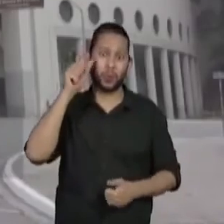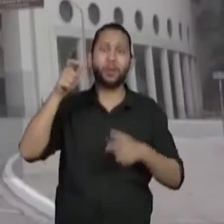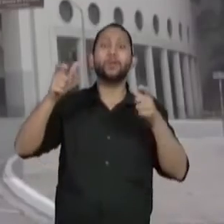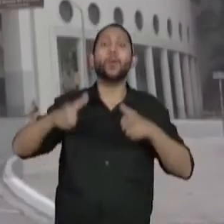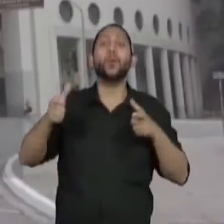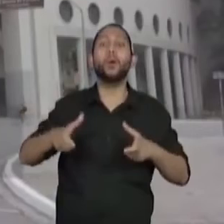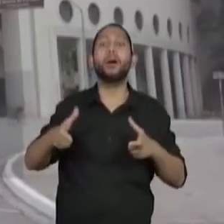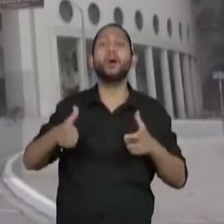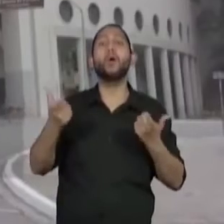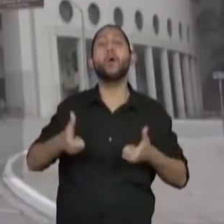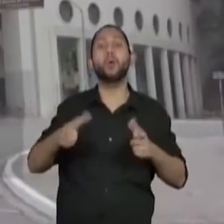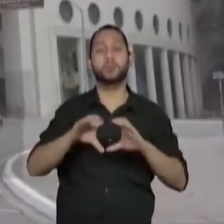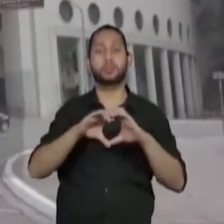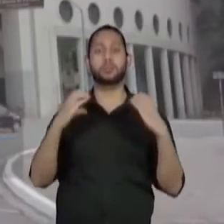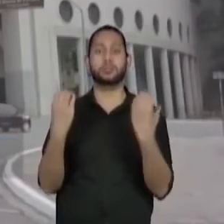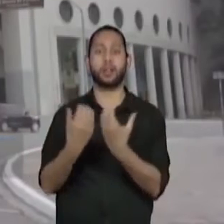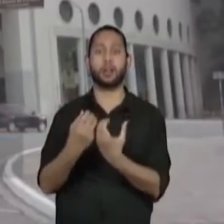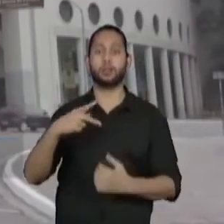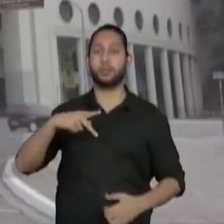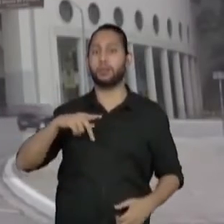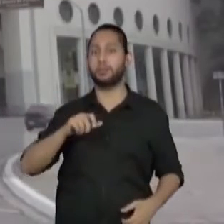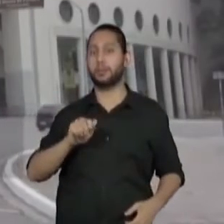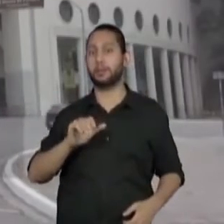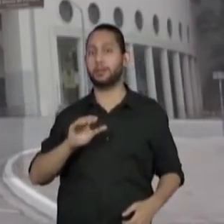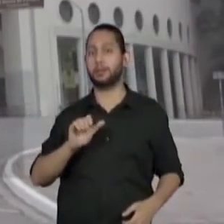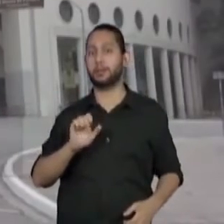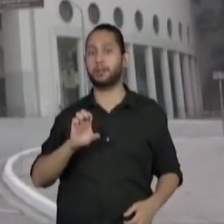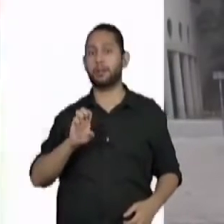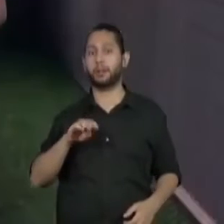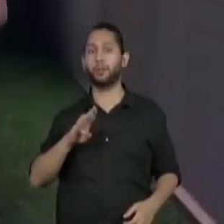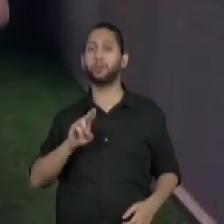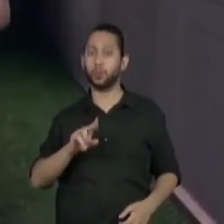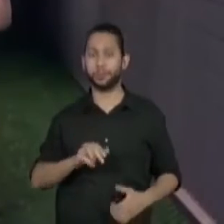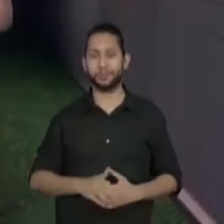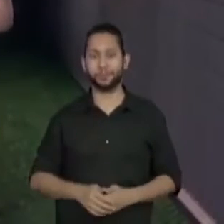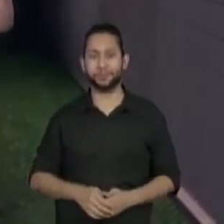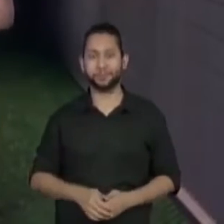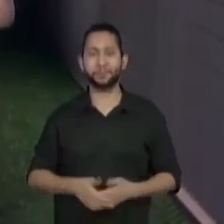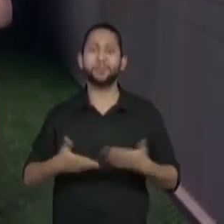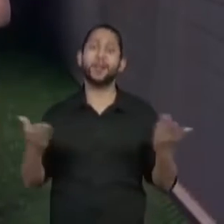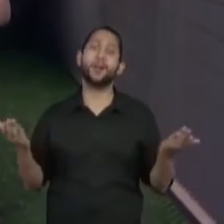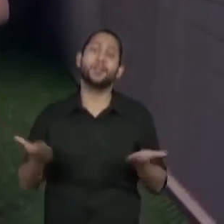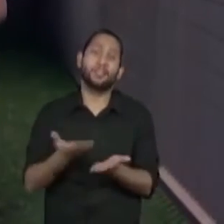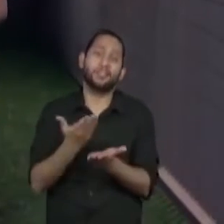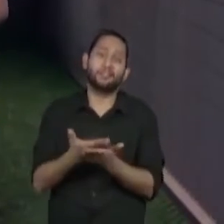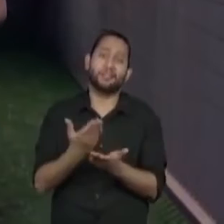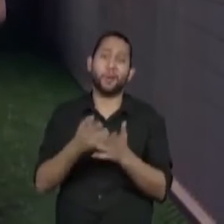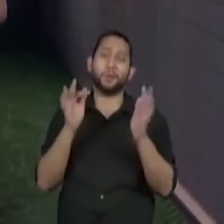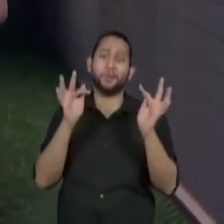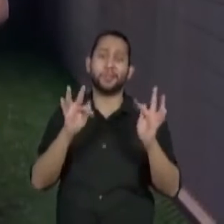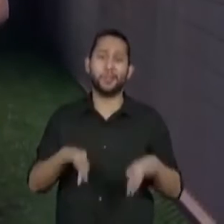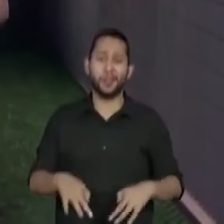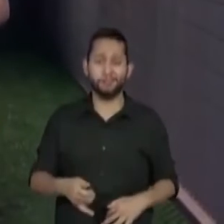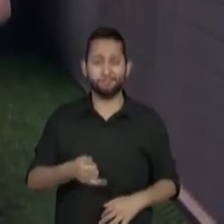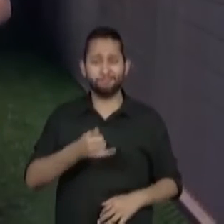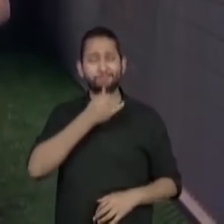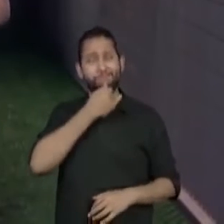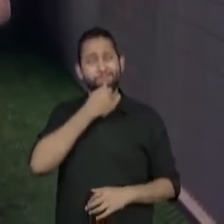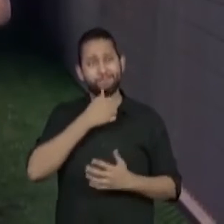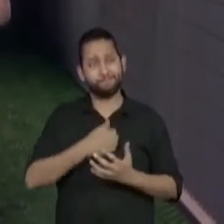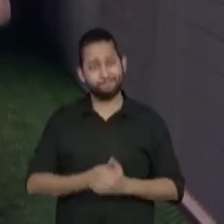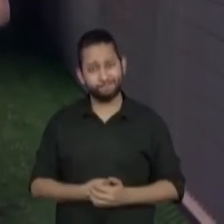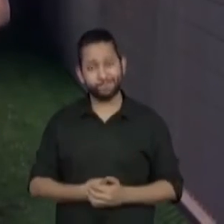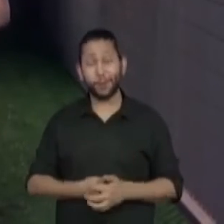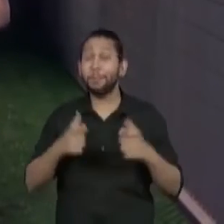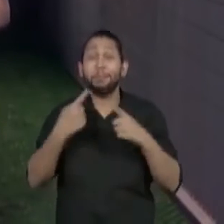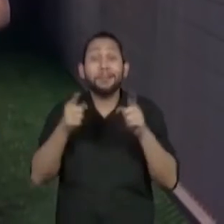do Pacaembu, então venham conhecer, porque vocês vão adorar. Nós estamos chegando ao final da nossa aula, nesse